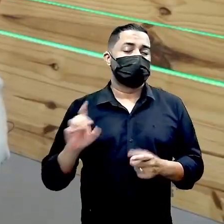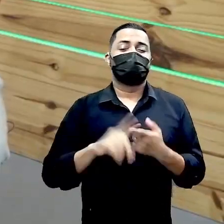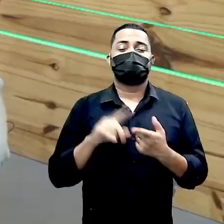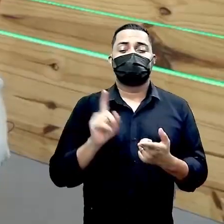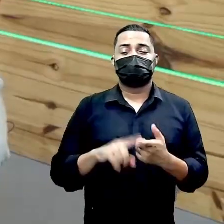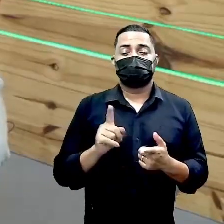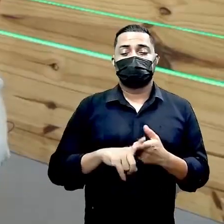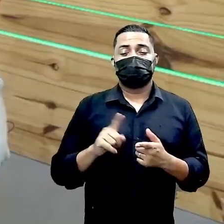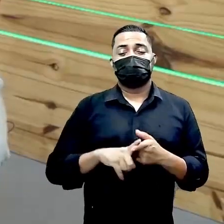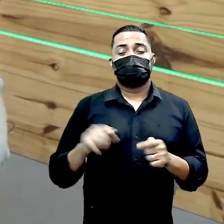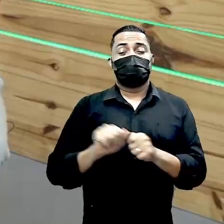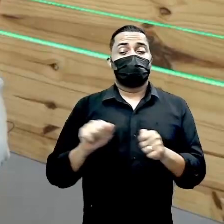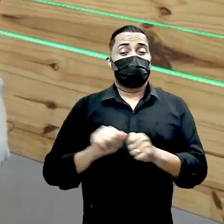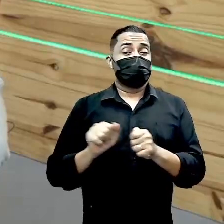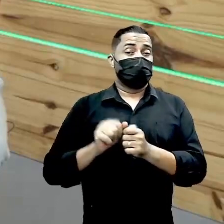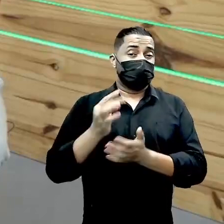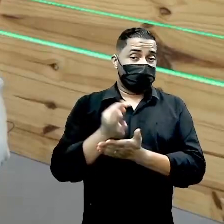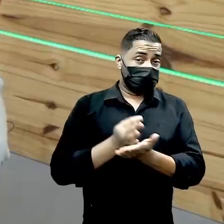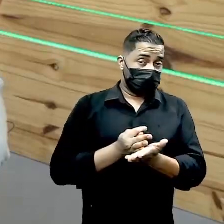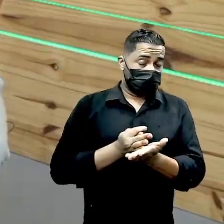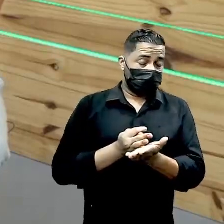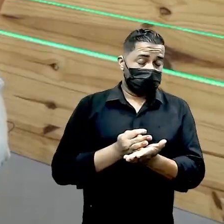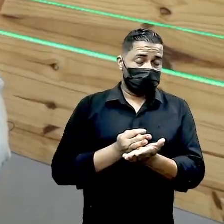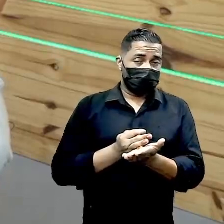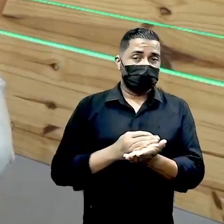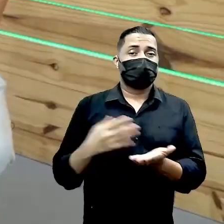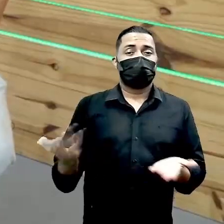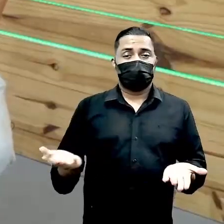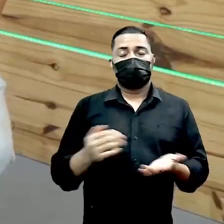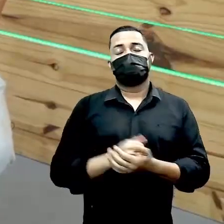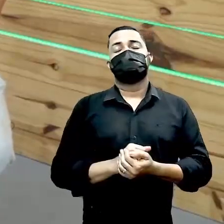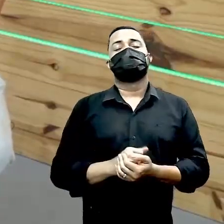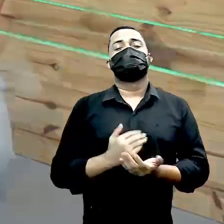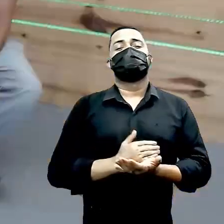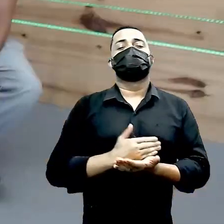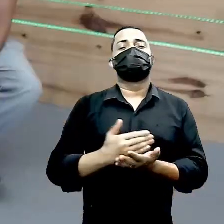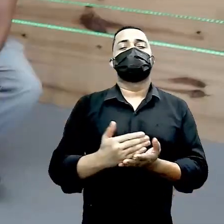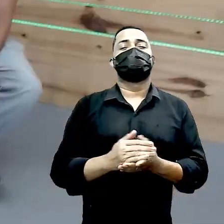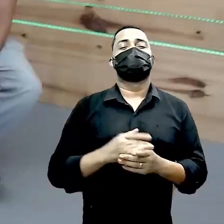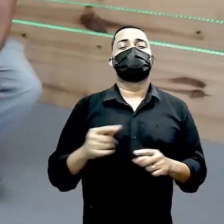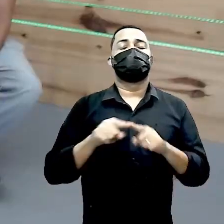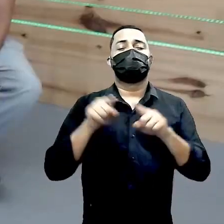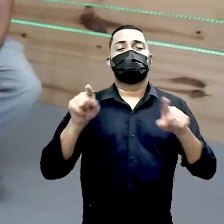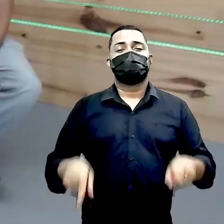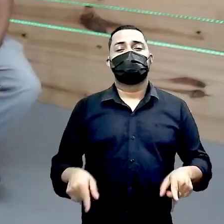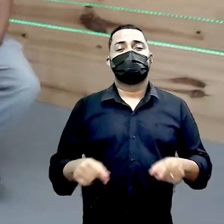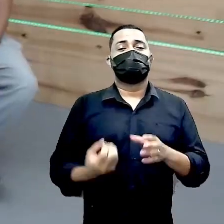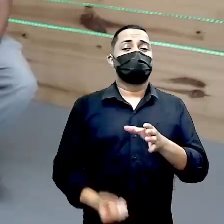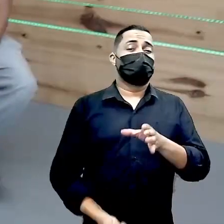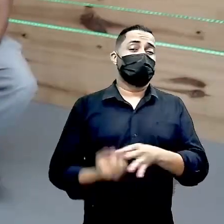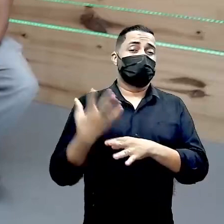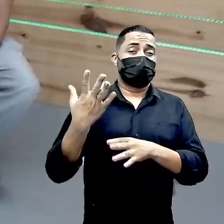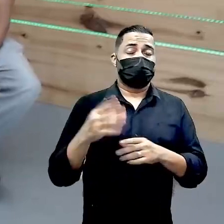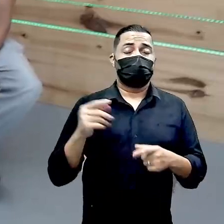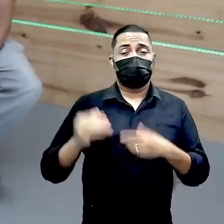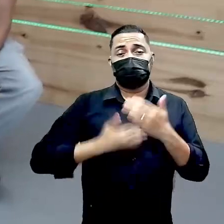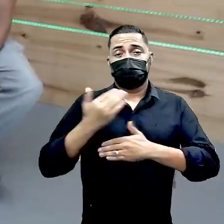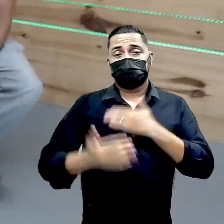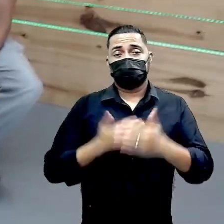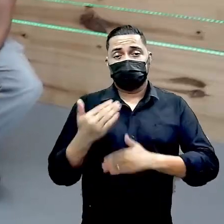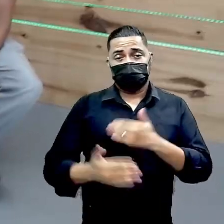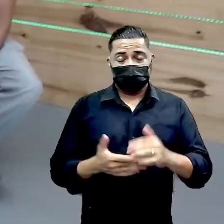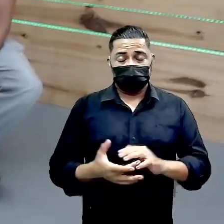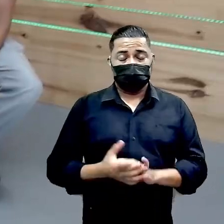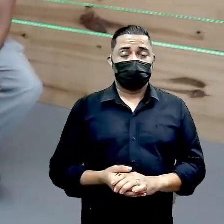também editor de texto. A gente está começando aí esse projeto de criação, de